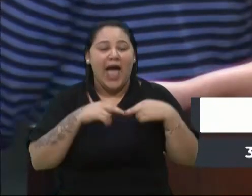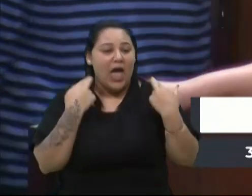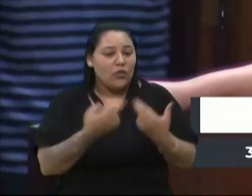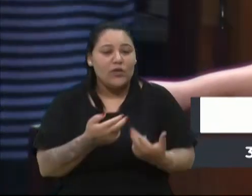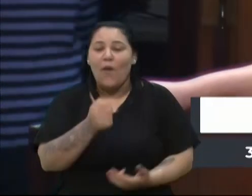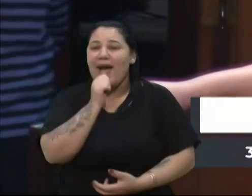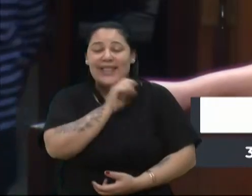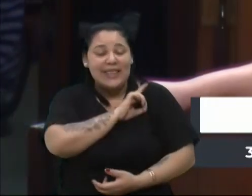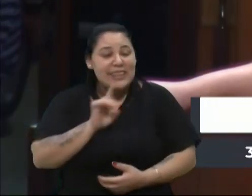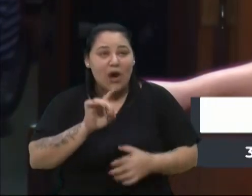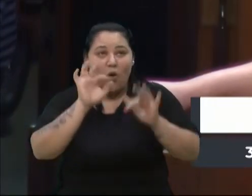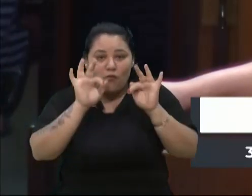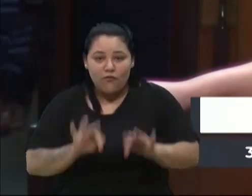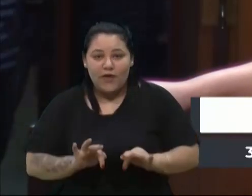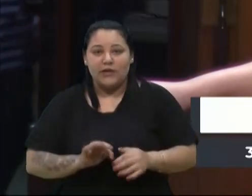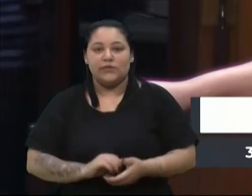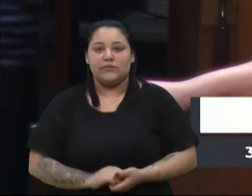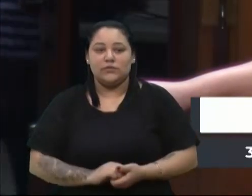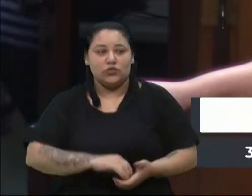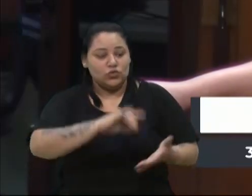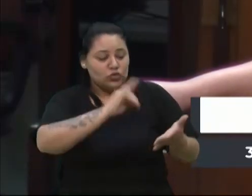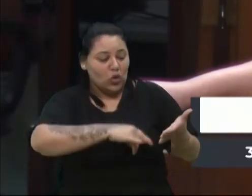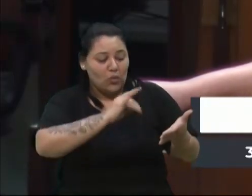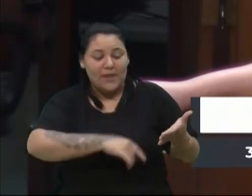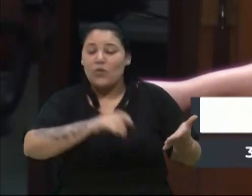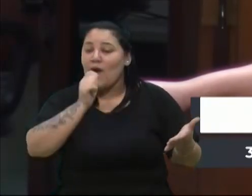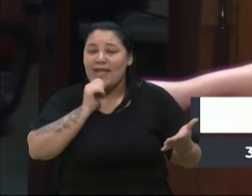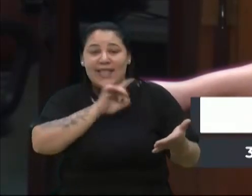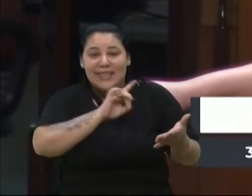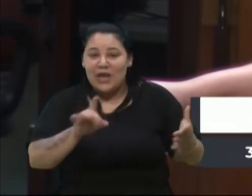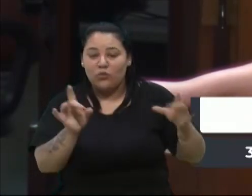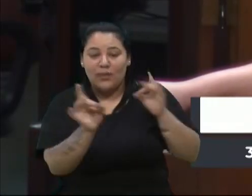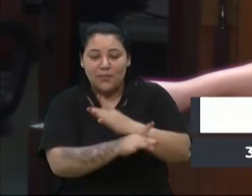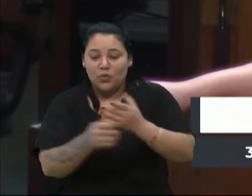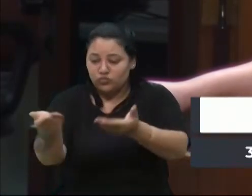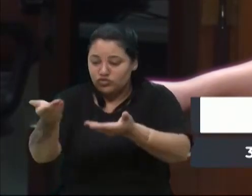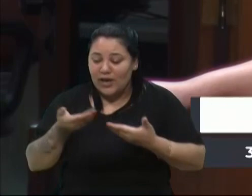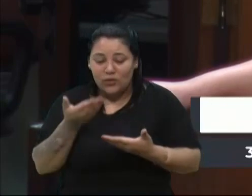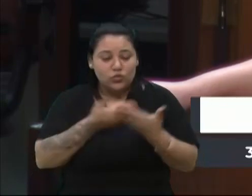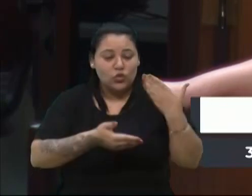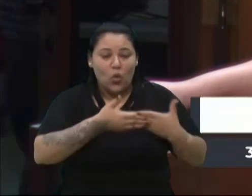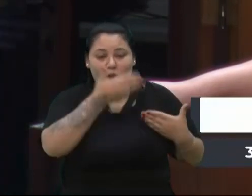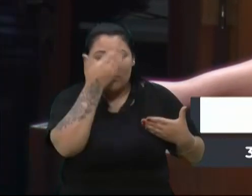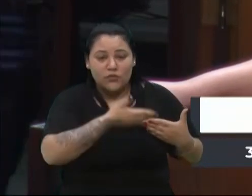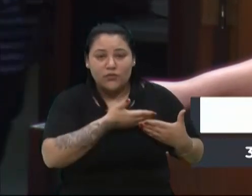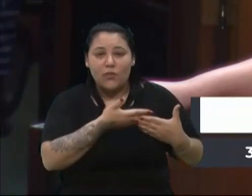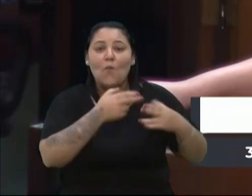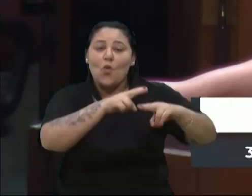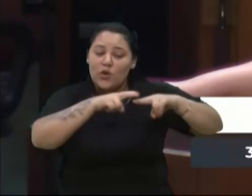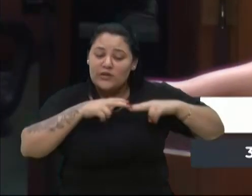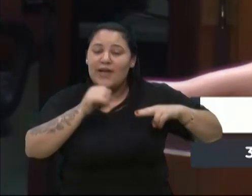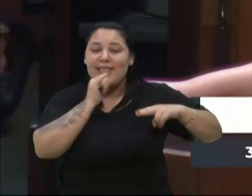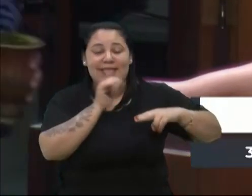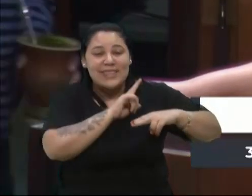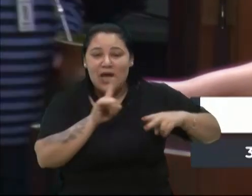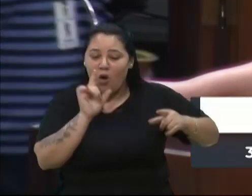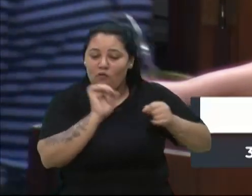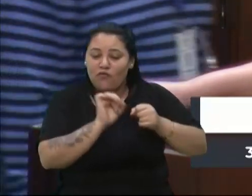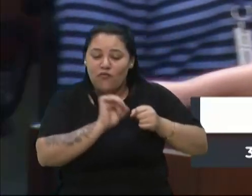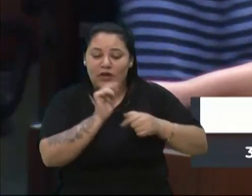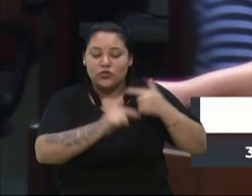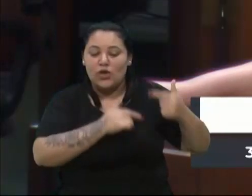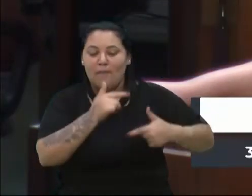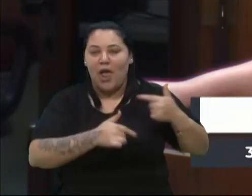não finalizaram, os documentos ainda não chegaram, portanto, a gente ainda não realizou o